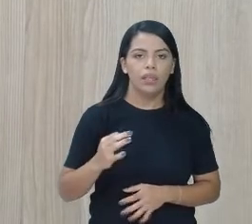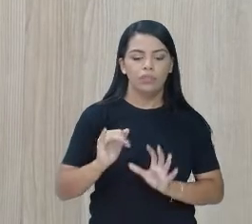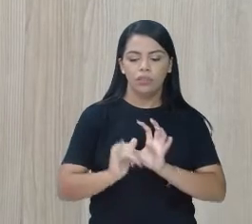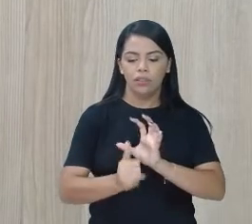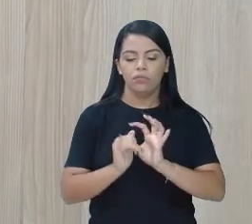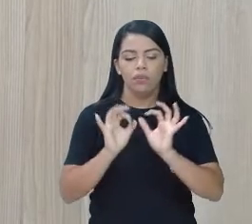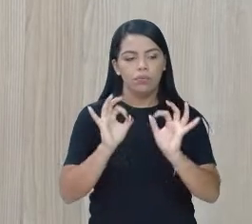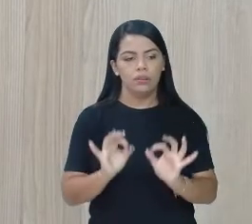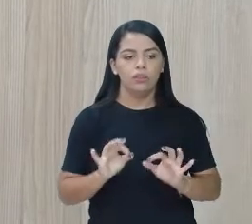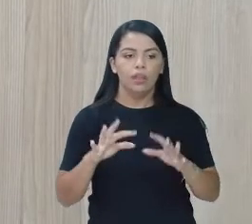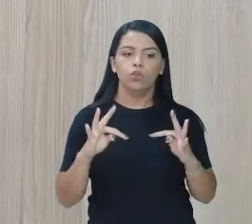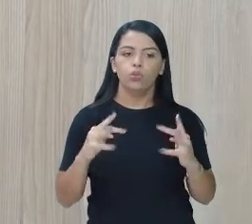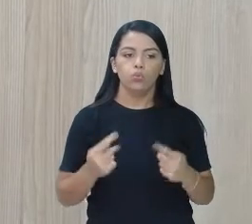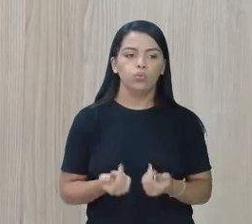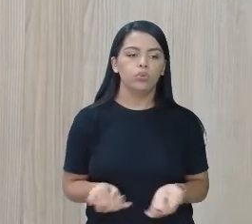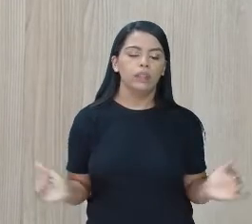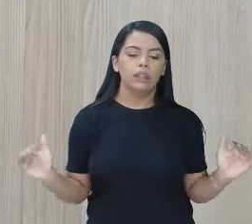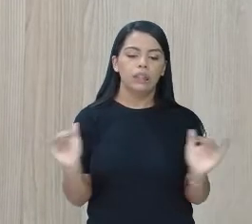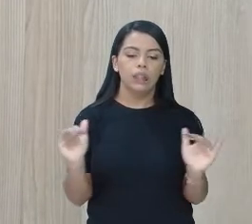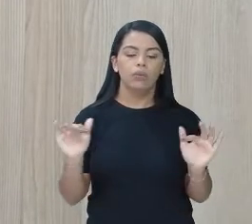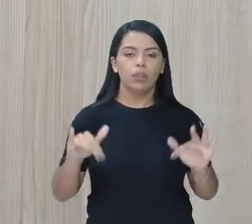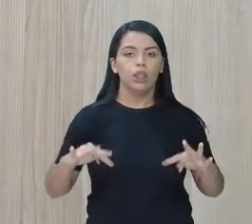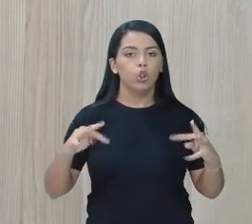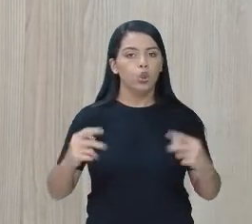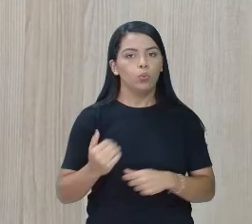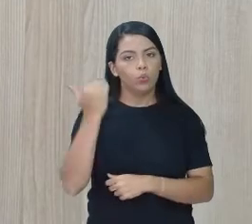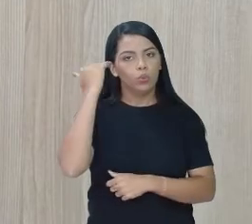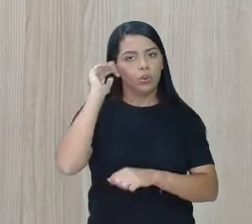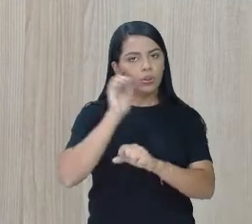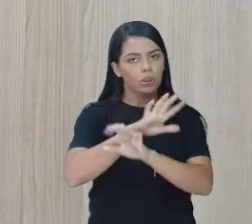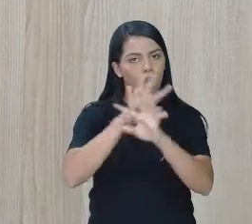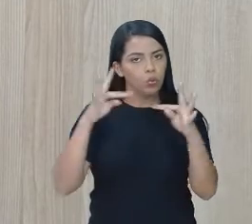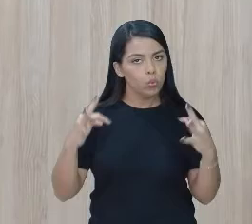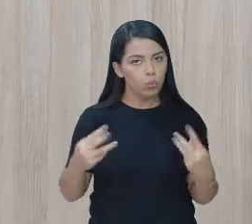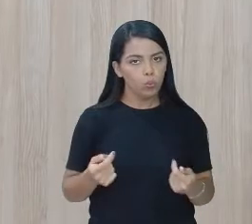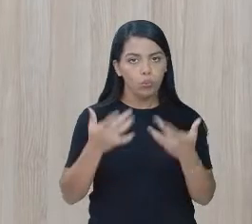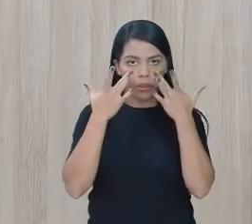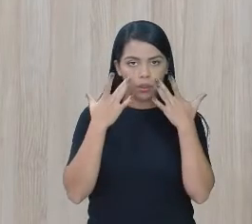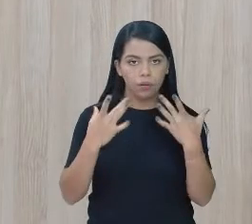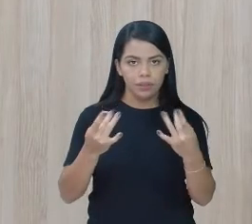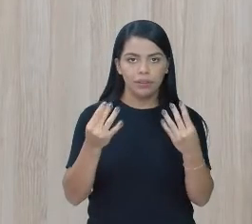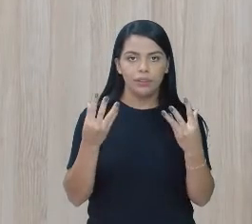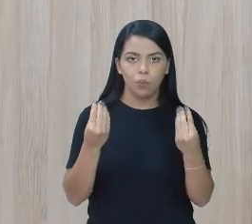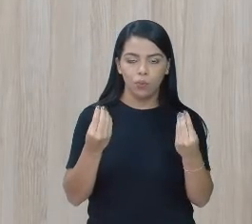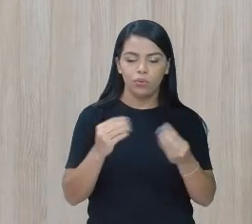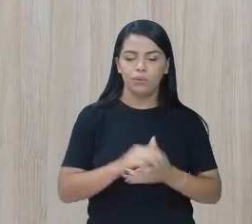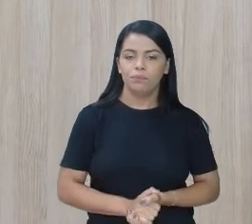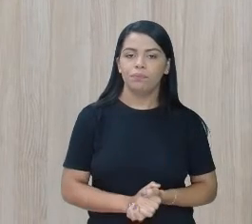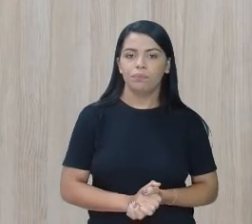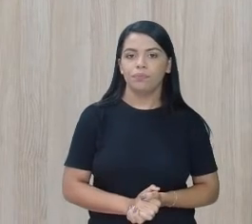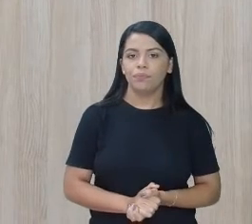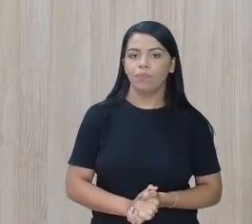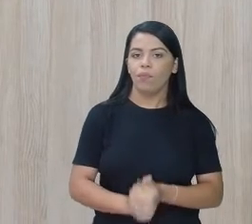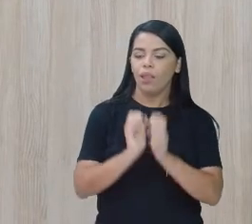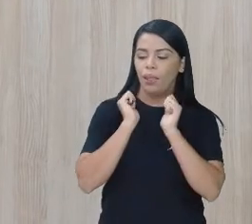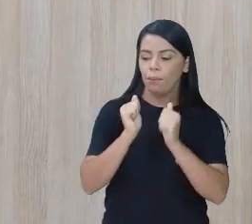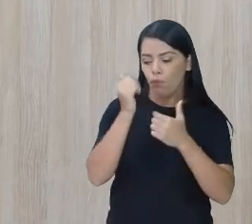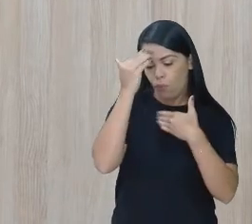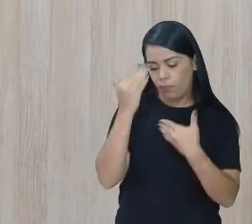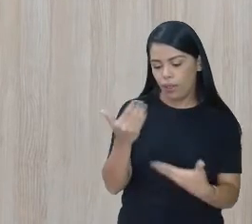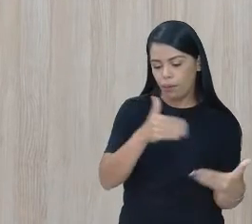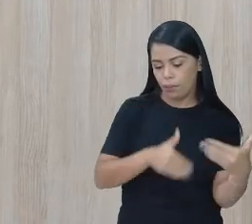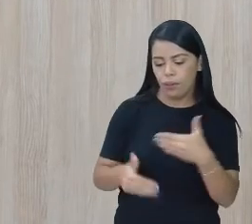Enfim, está aqui tudo tranquilo, todos estão compreendendo e prestando atenção. Que massa, gente. Muito obrigada pela participação de vocês. Eu